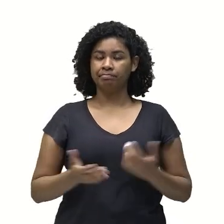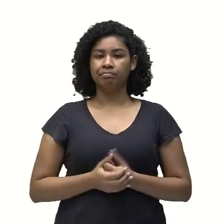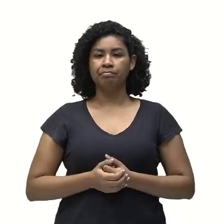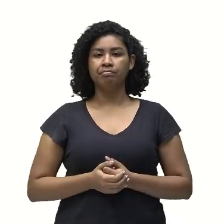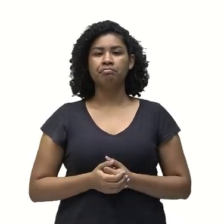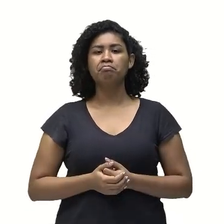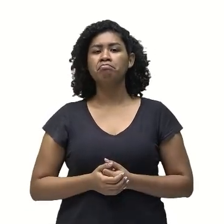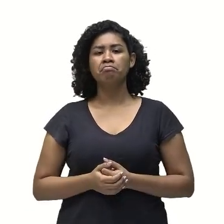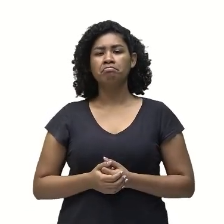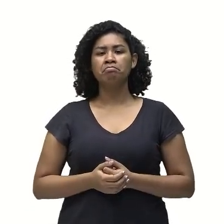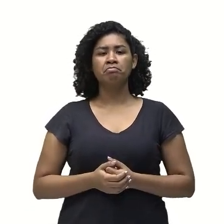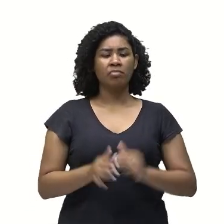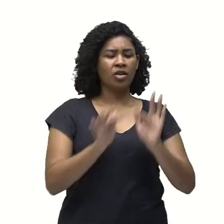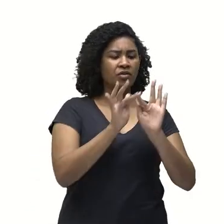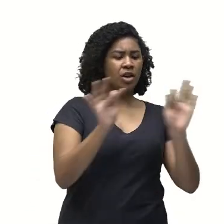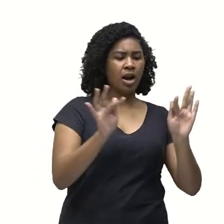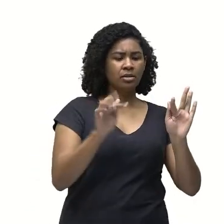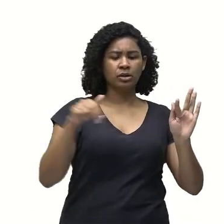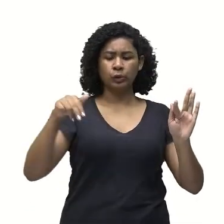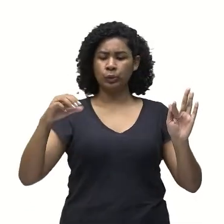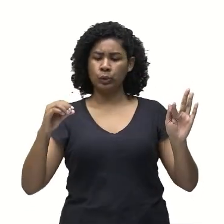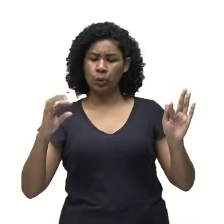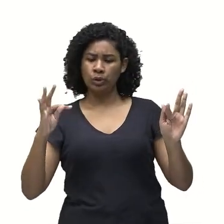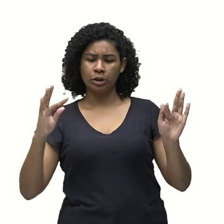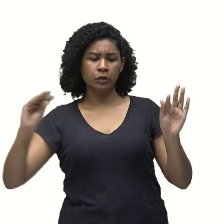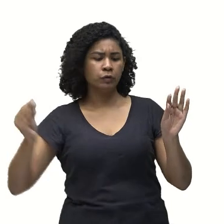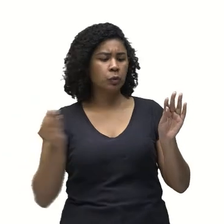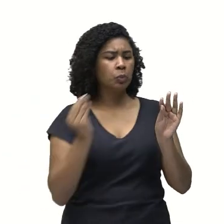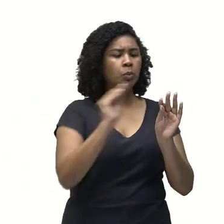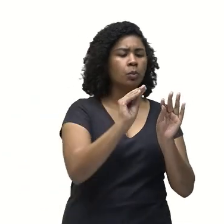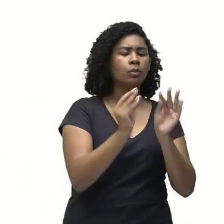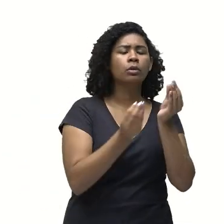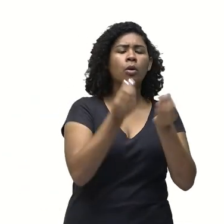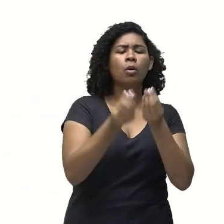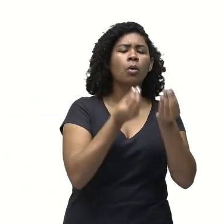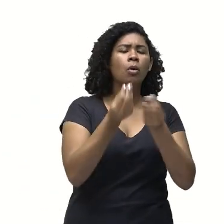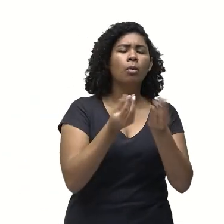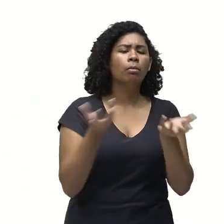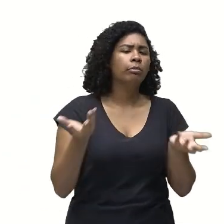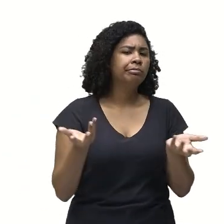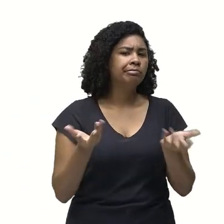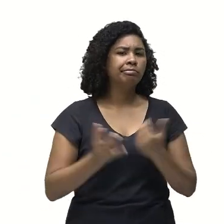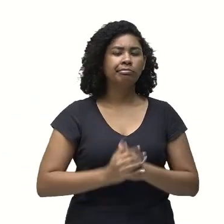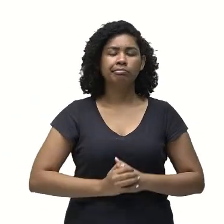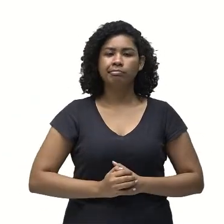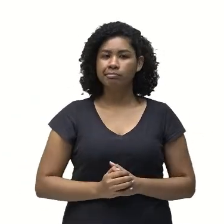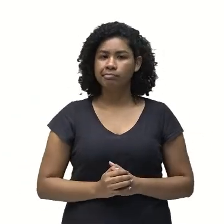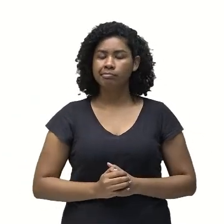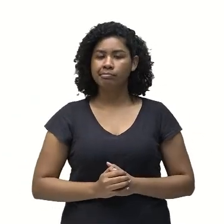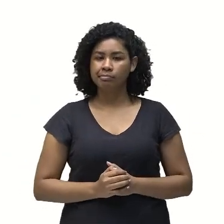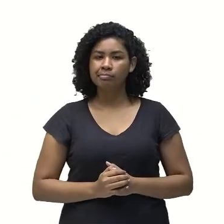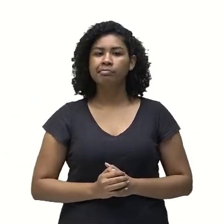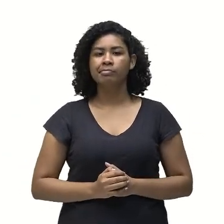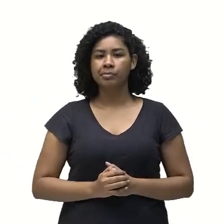not aí na minha frase? Onde que ele encaixaria aí para formar essa frase na forma negativa? No